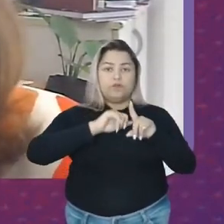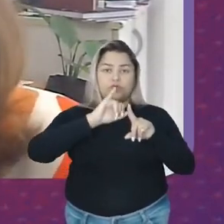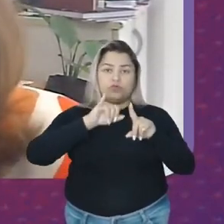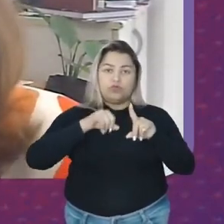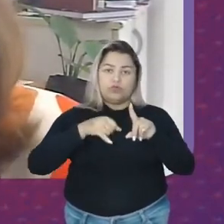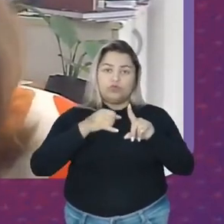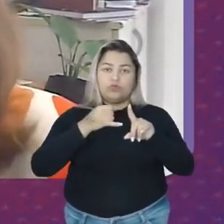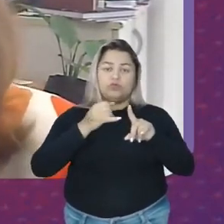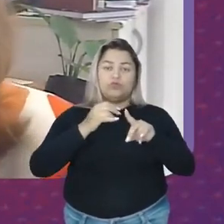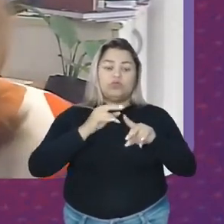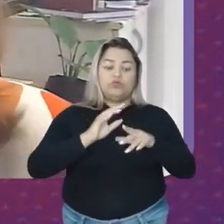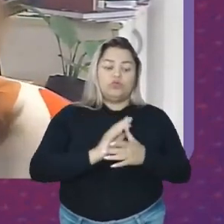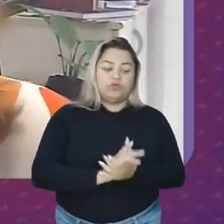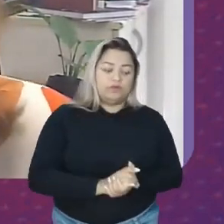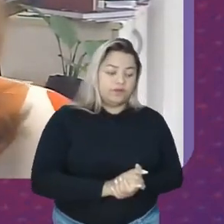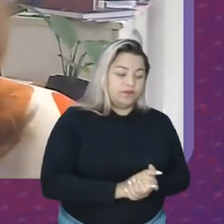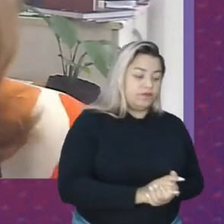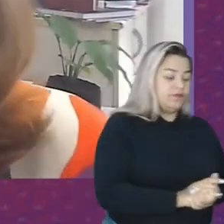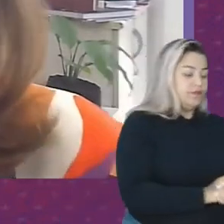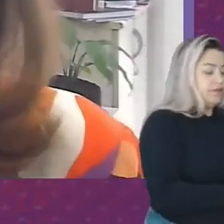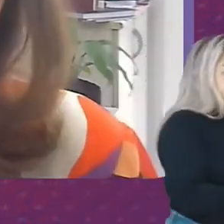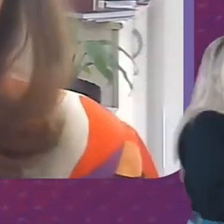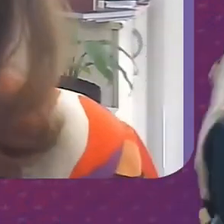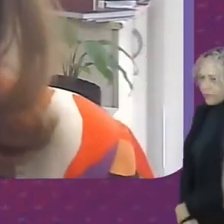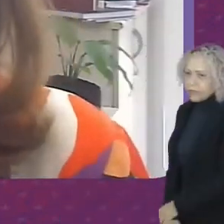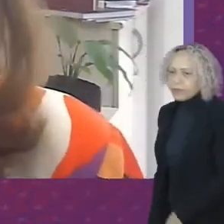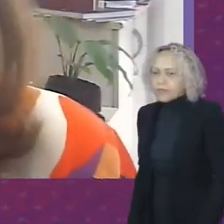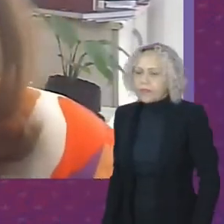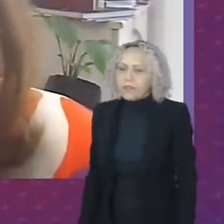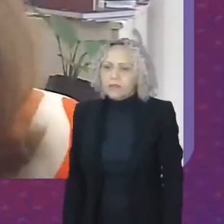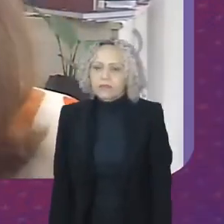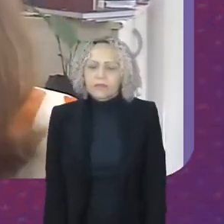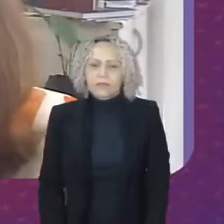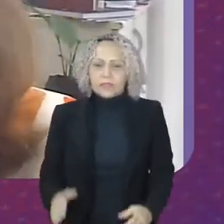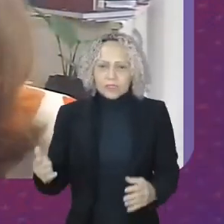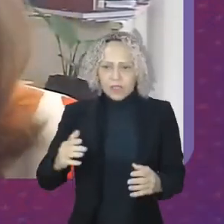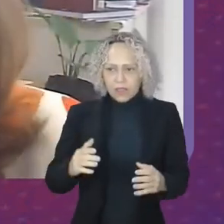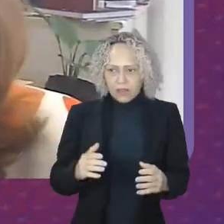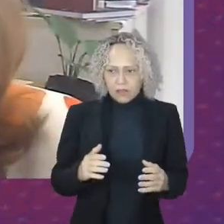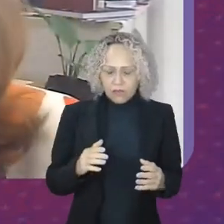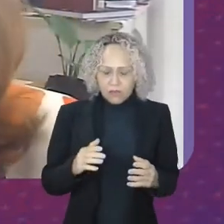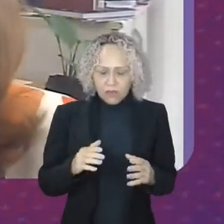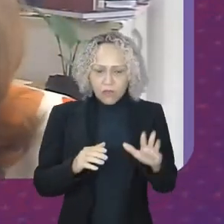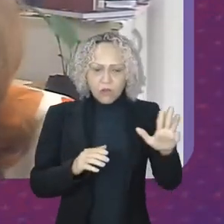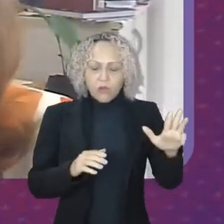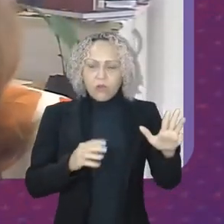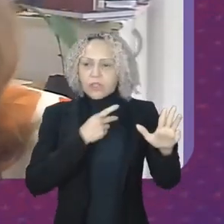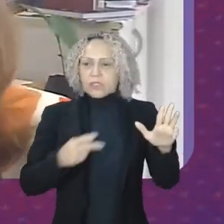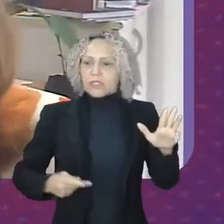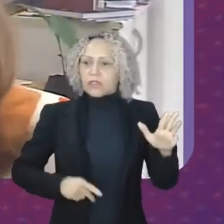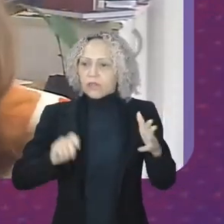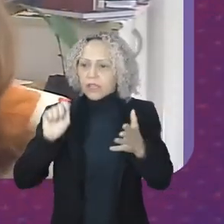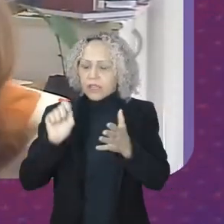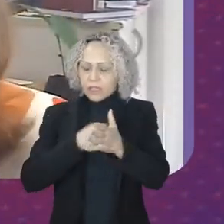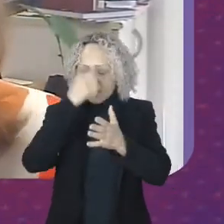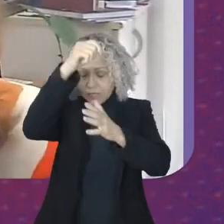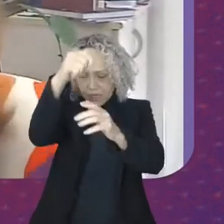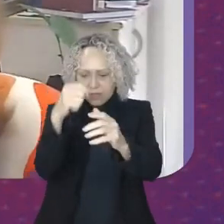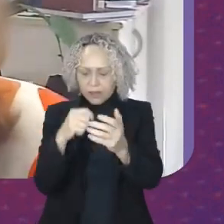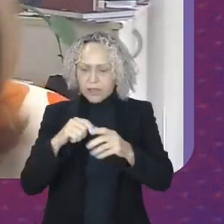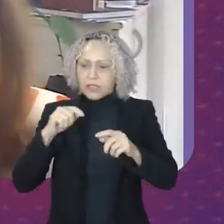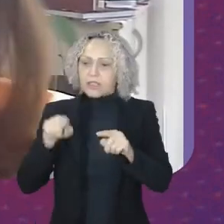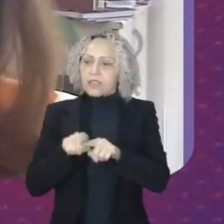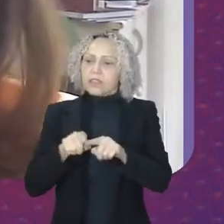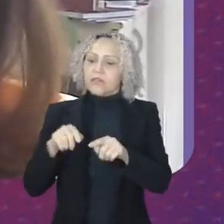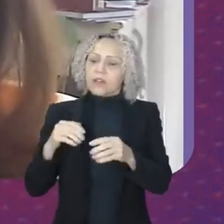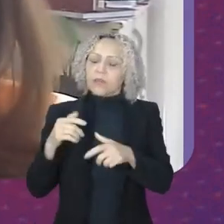Lula assina, e a gente já começa um processo de diálogo com o Ministério do Trabalho e outros ministérios. Estamos